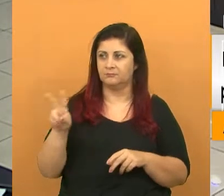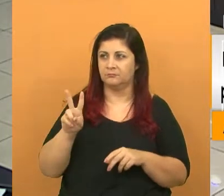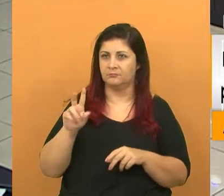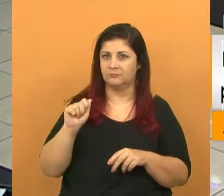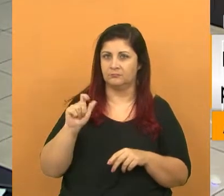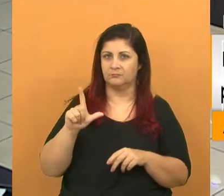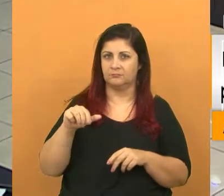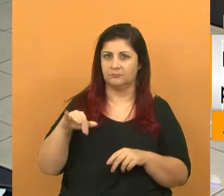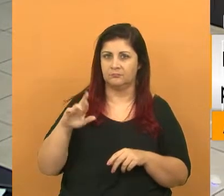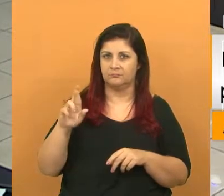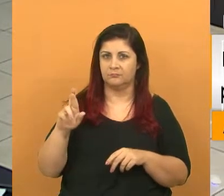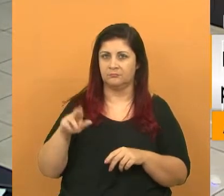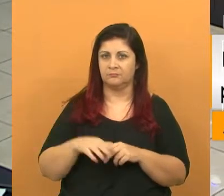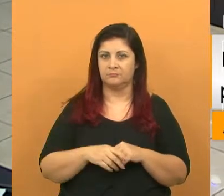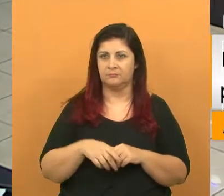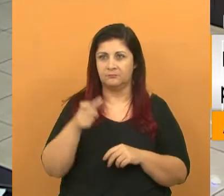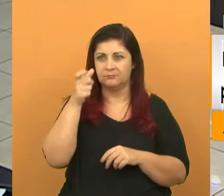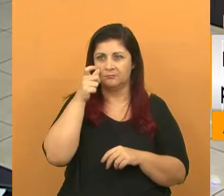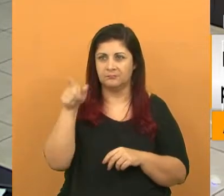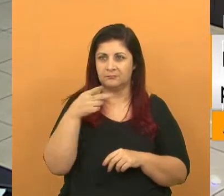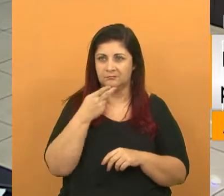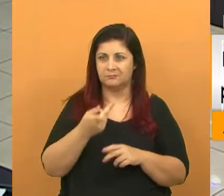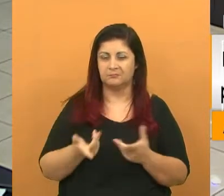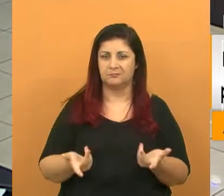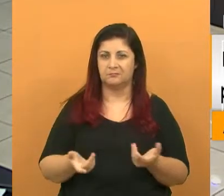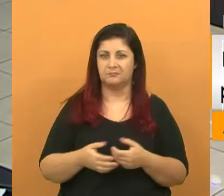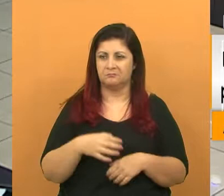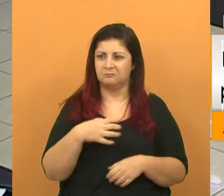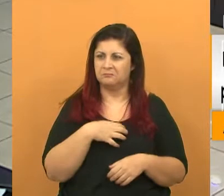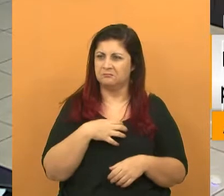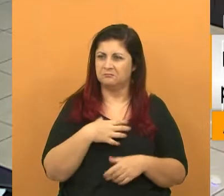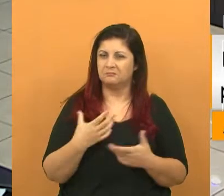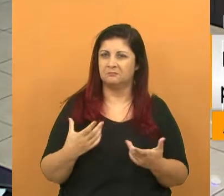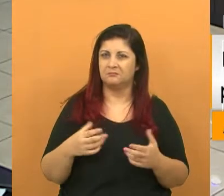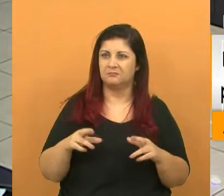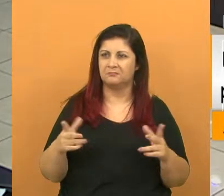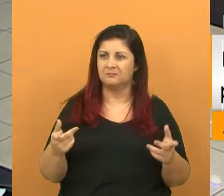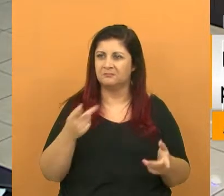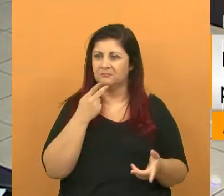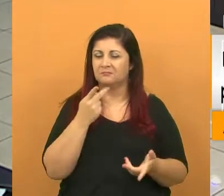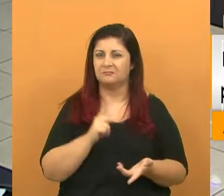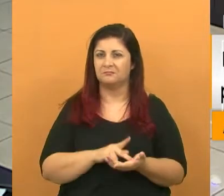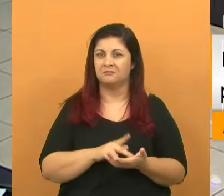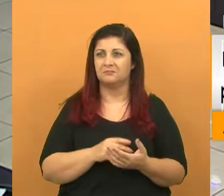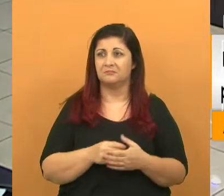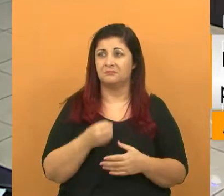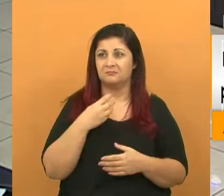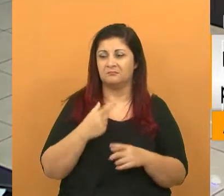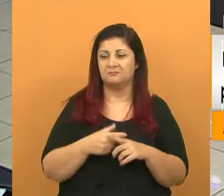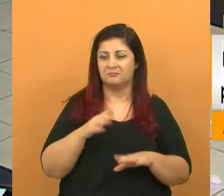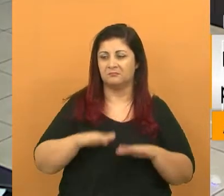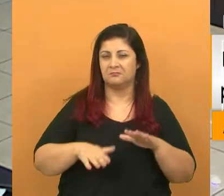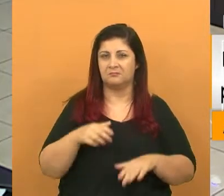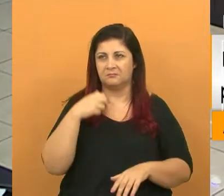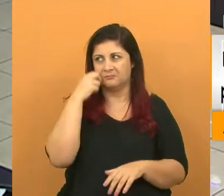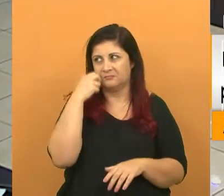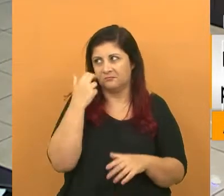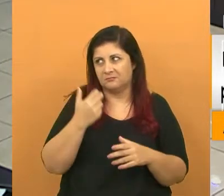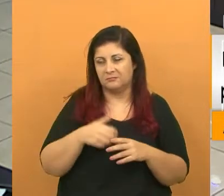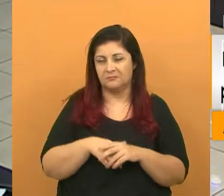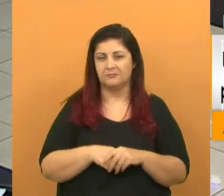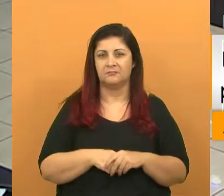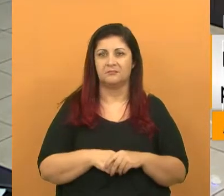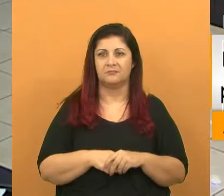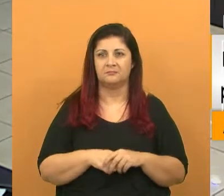estava observando a fala dele, e é bacana, Valmir, essa sua sinceridade, porque às vezes as pessoas têm vergonha até de admitir.